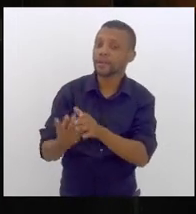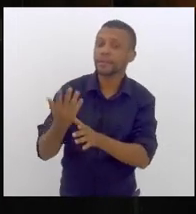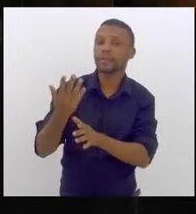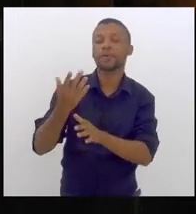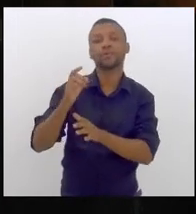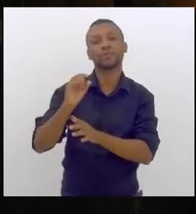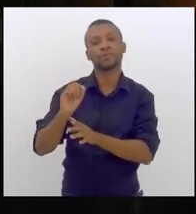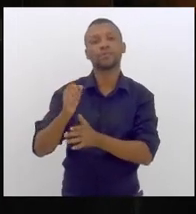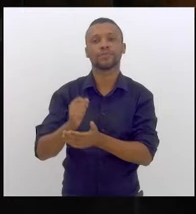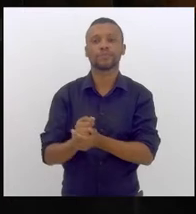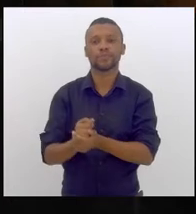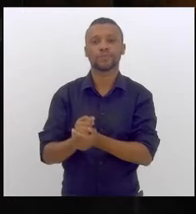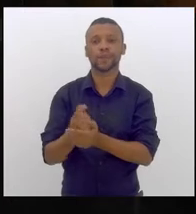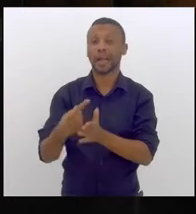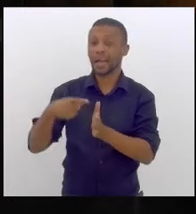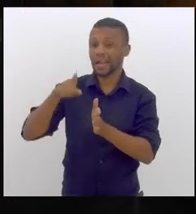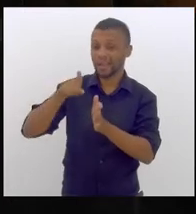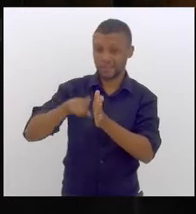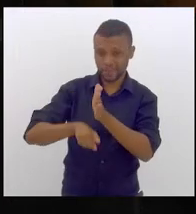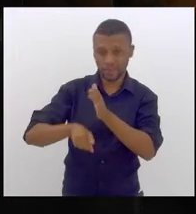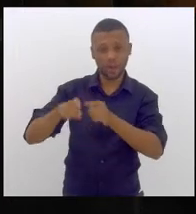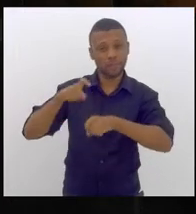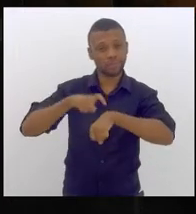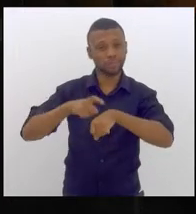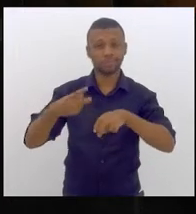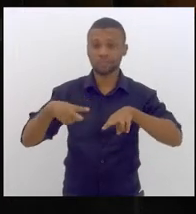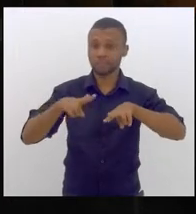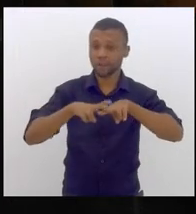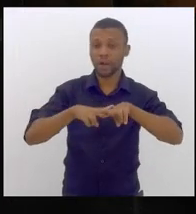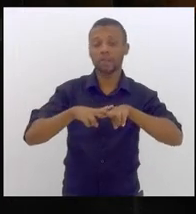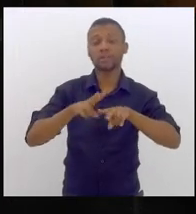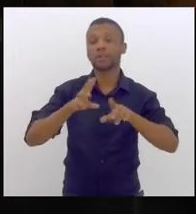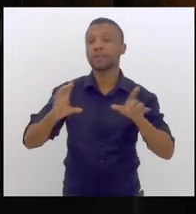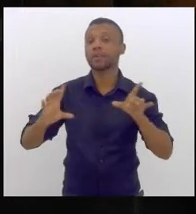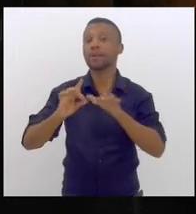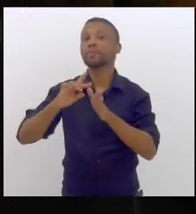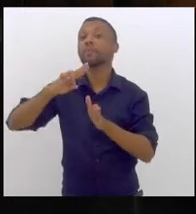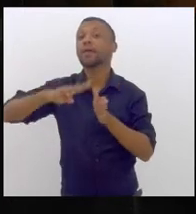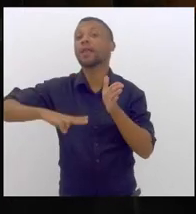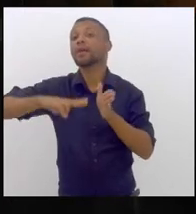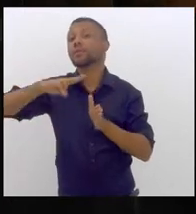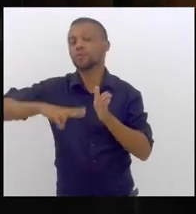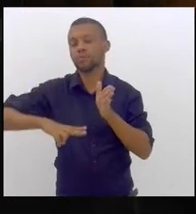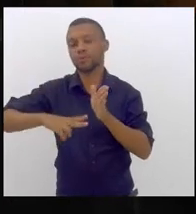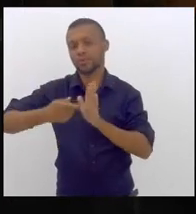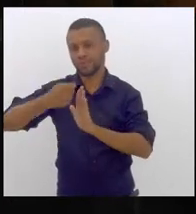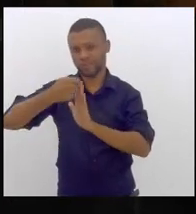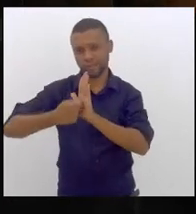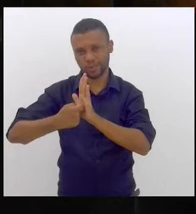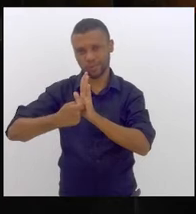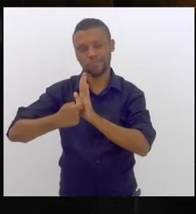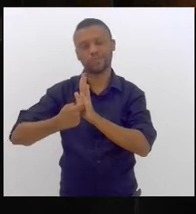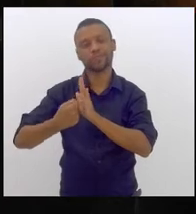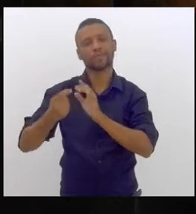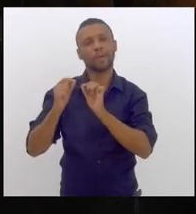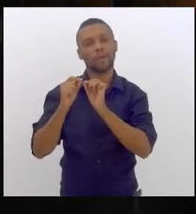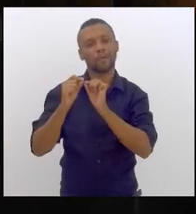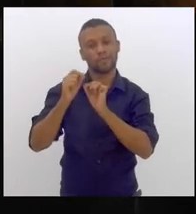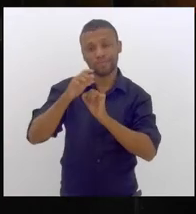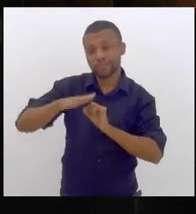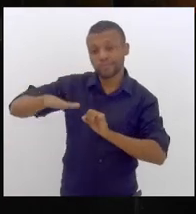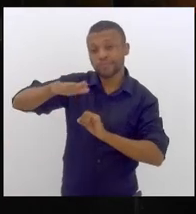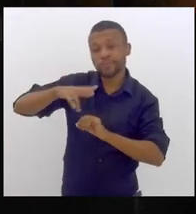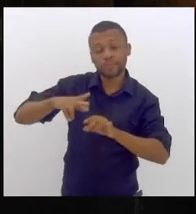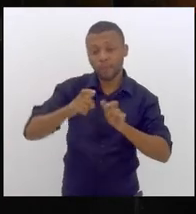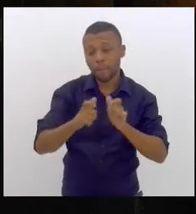de remissão pela leitura no âmbito dos estabelecimentos penais do Estado do Rio de Janeiro. É um projeto de lei